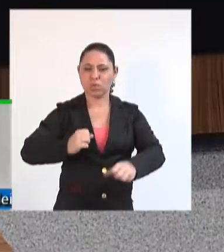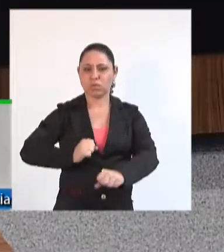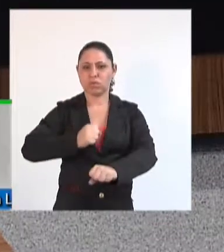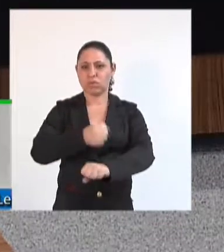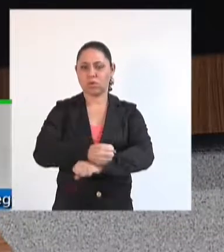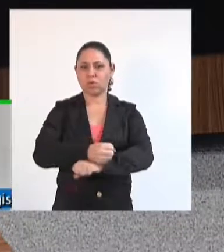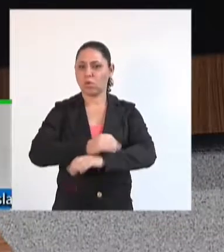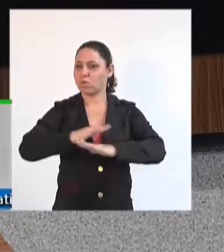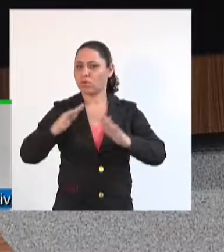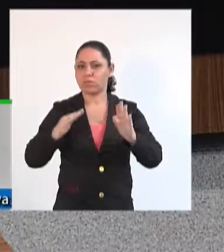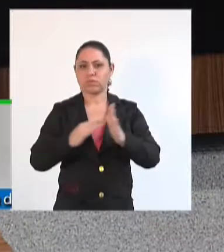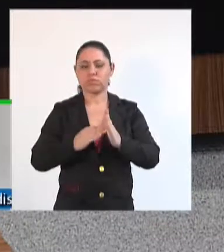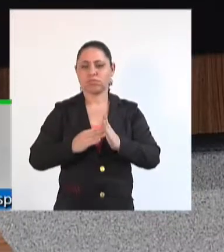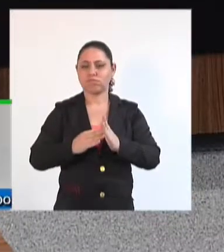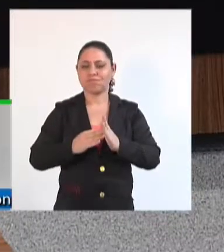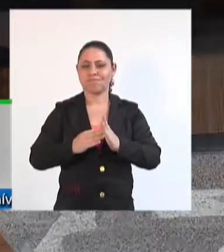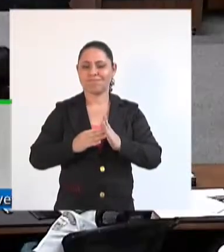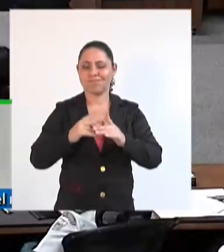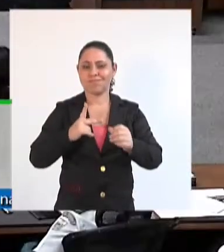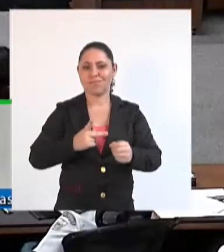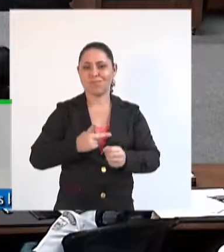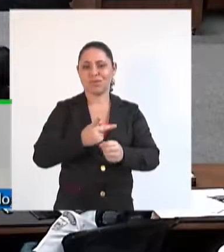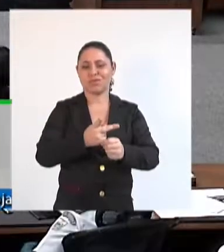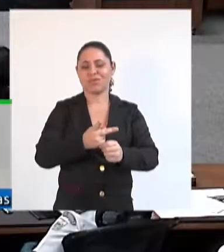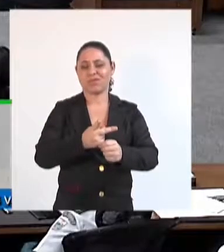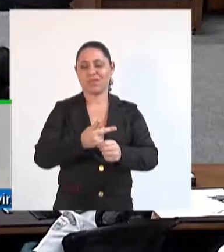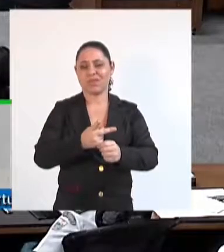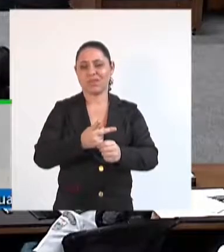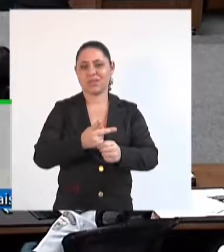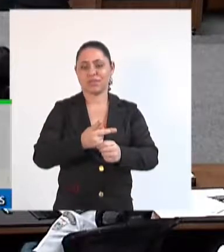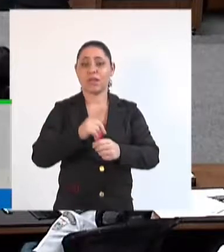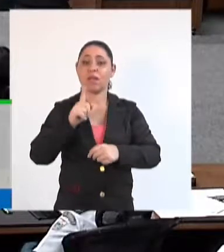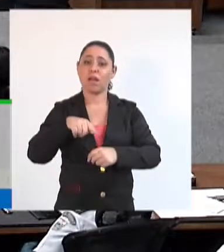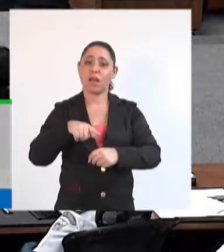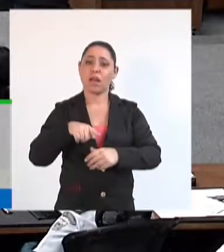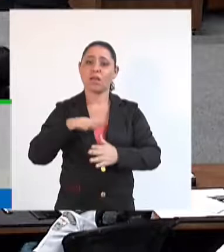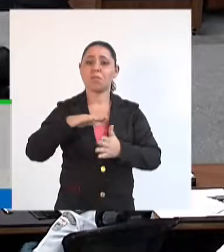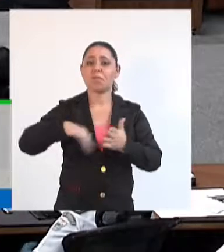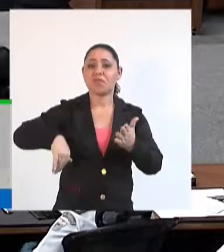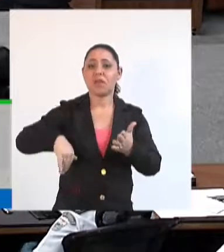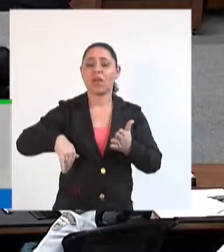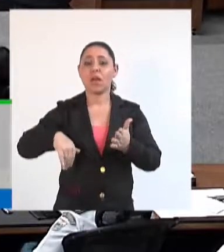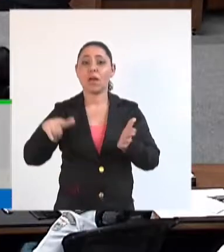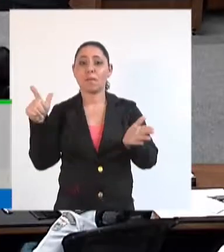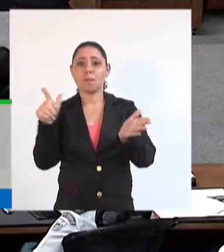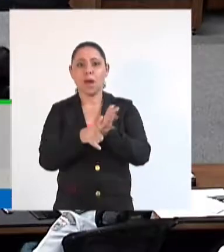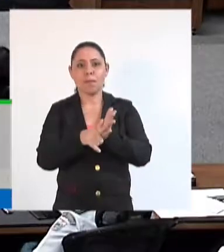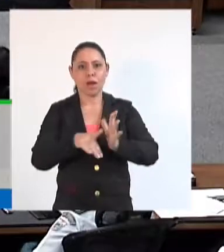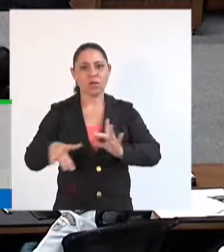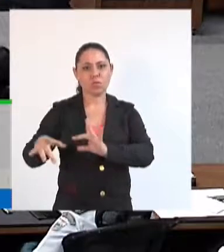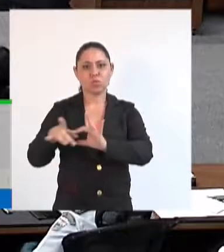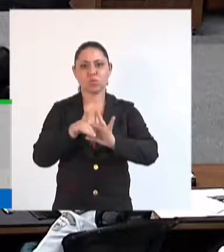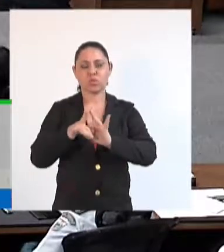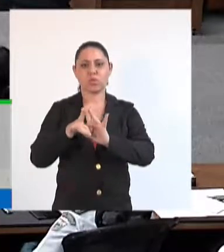na promotoria, ela é ratificada internacionalmente. É o primeiro documento